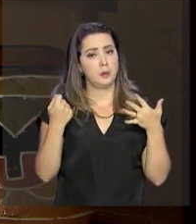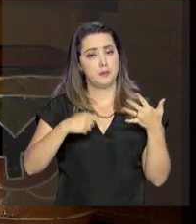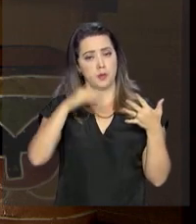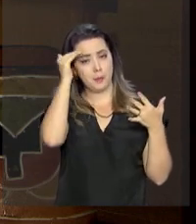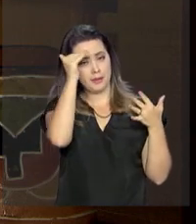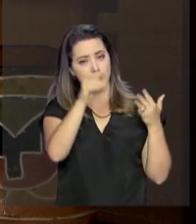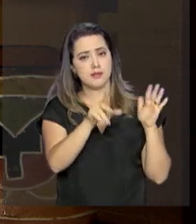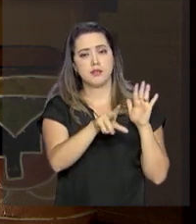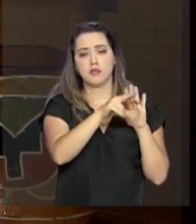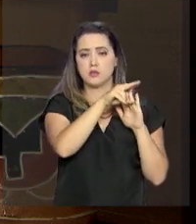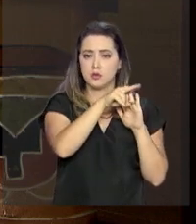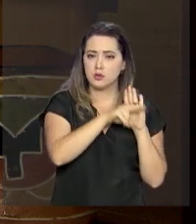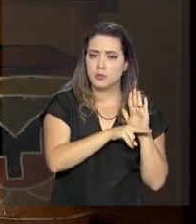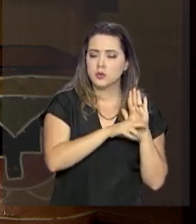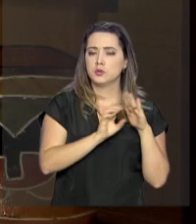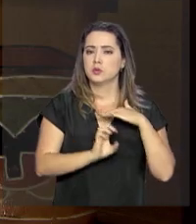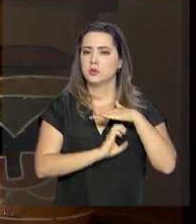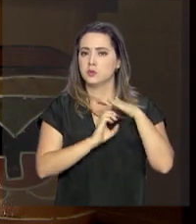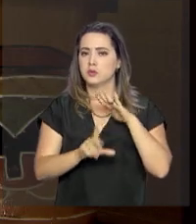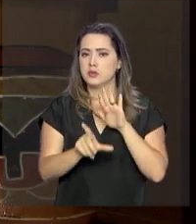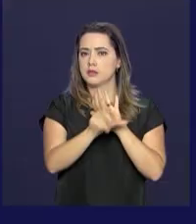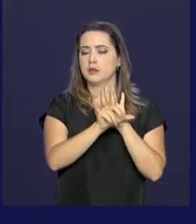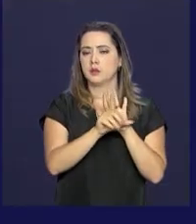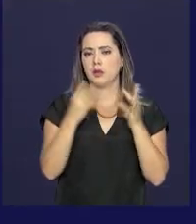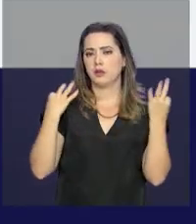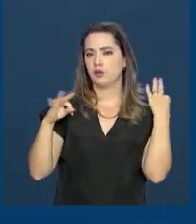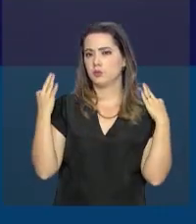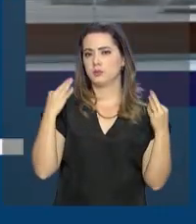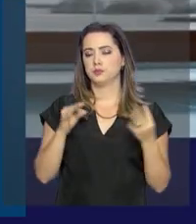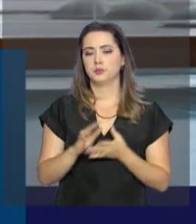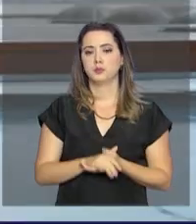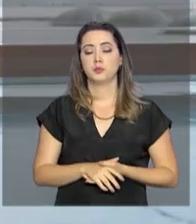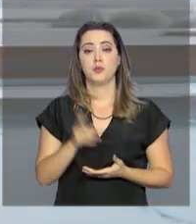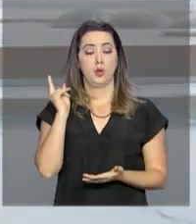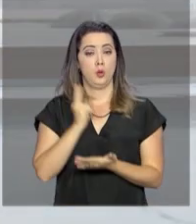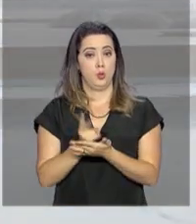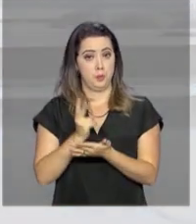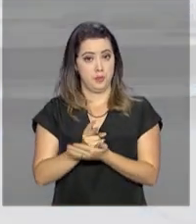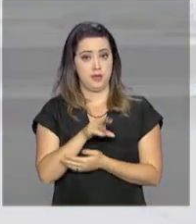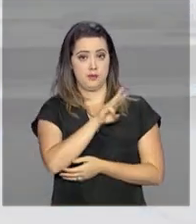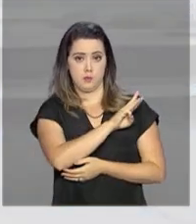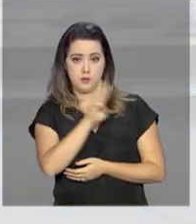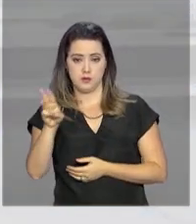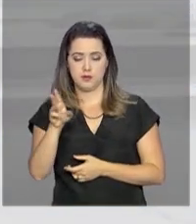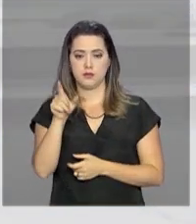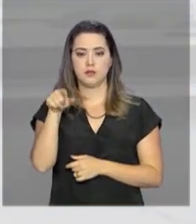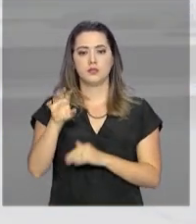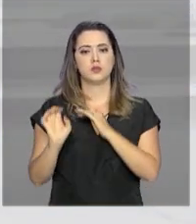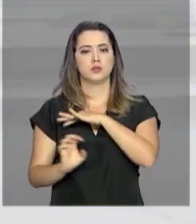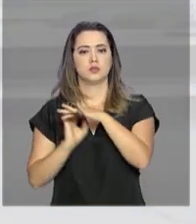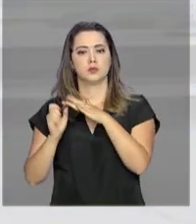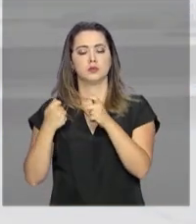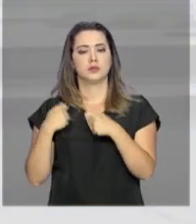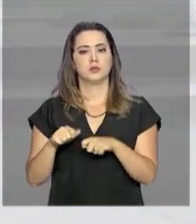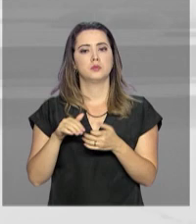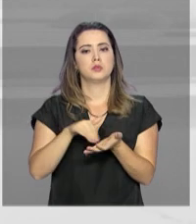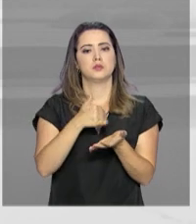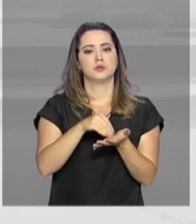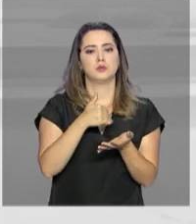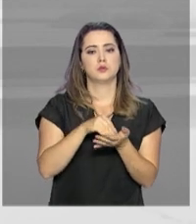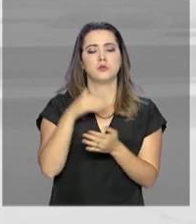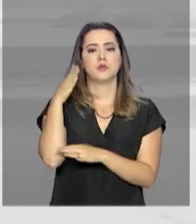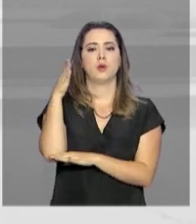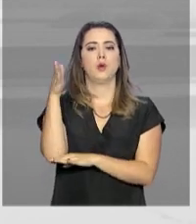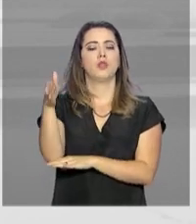para ser uma empresa legalizada do turismo no mesmo site os empresários do ramo devem se registrar para hotéis